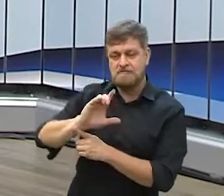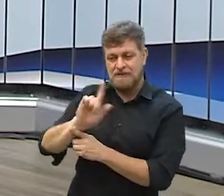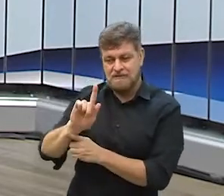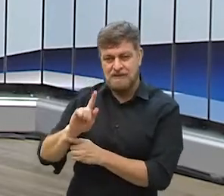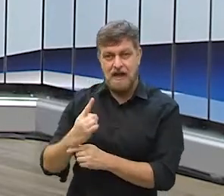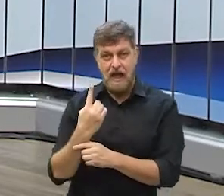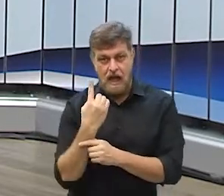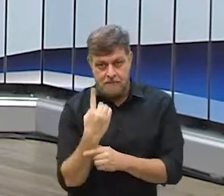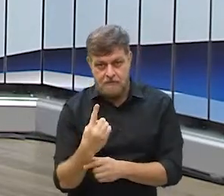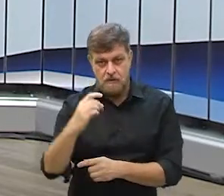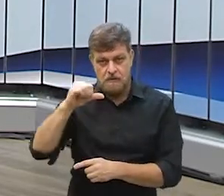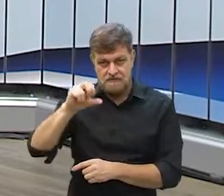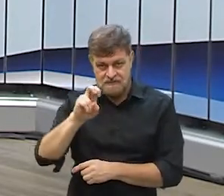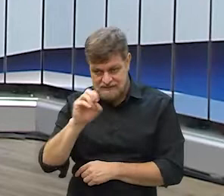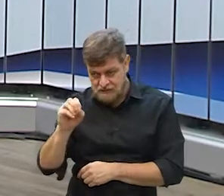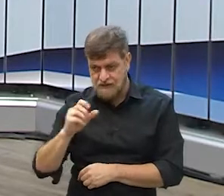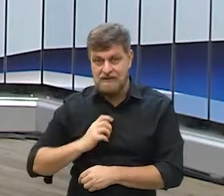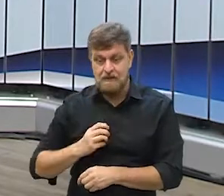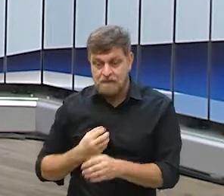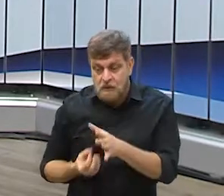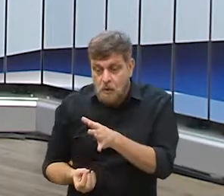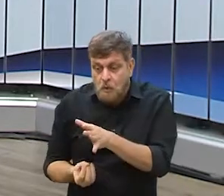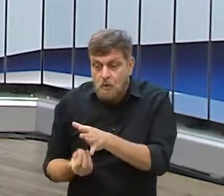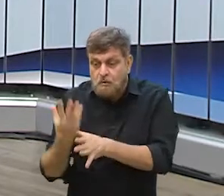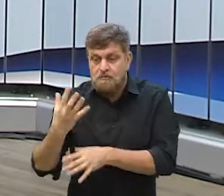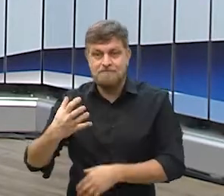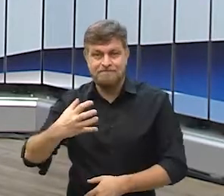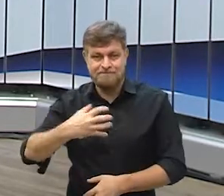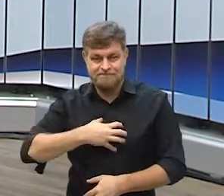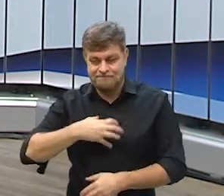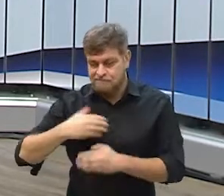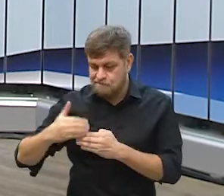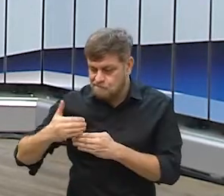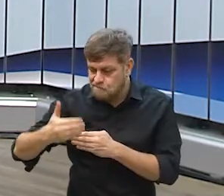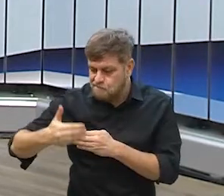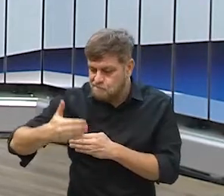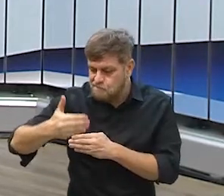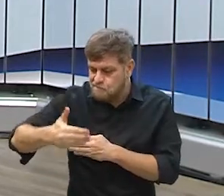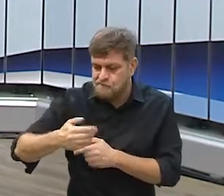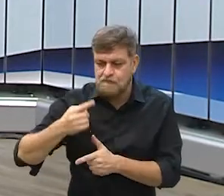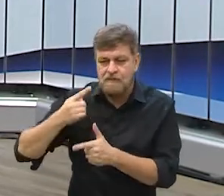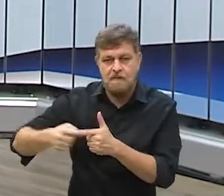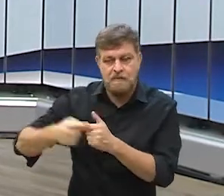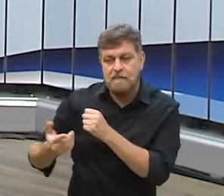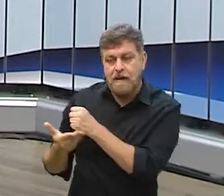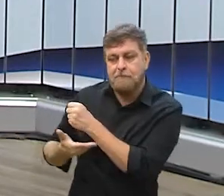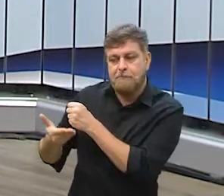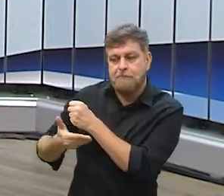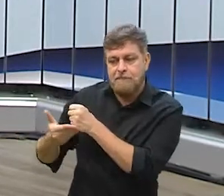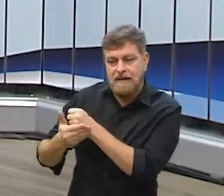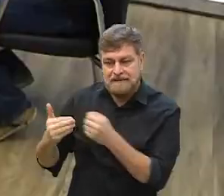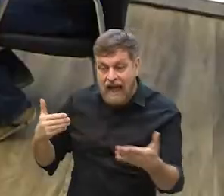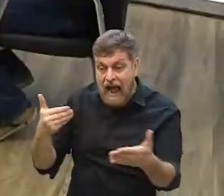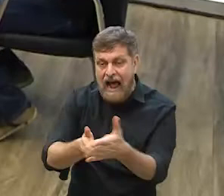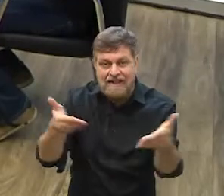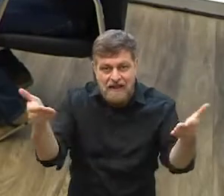em 1950, a forma como ele surgiu e nos anos consequentes são os problemas que nós encaramos